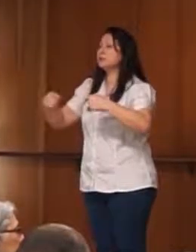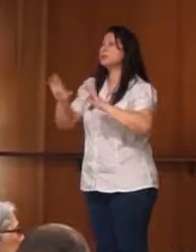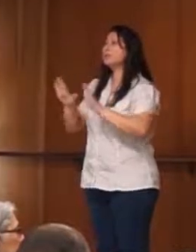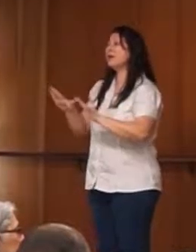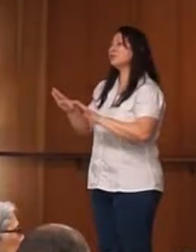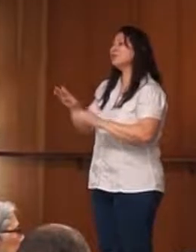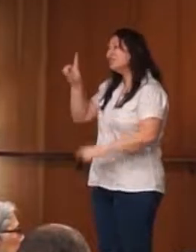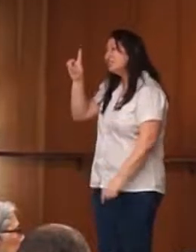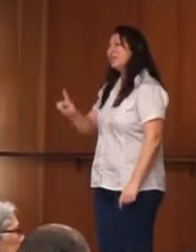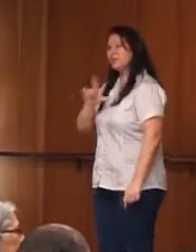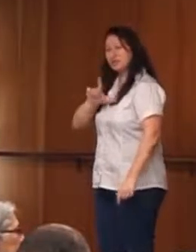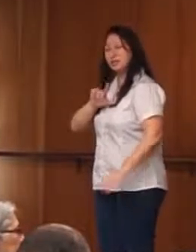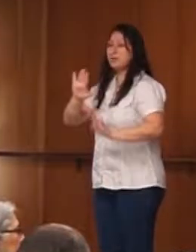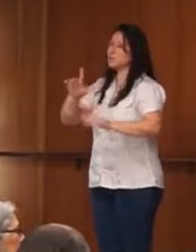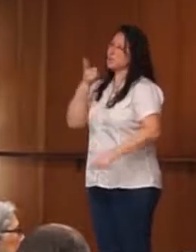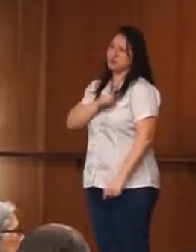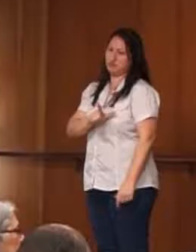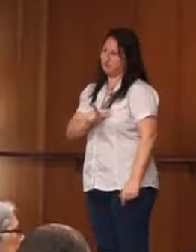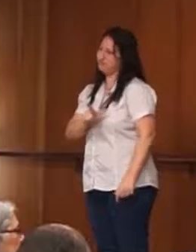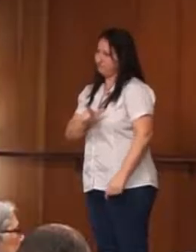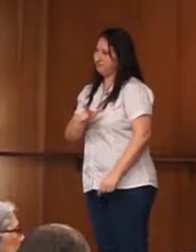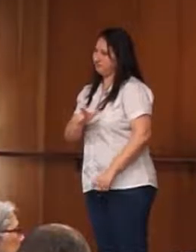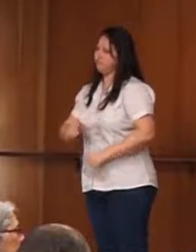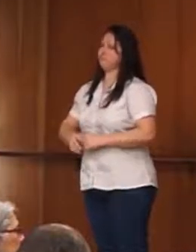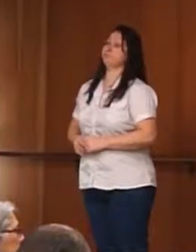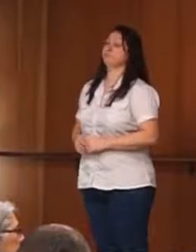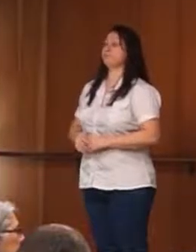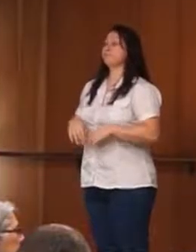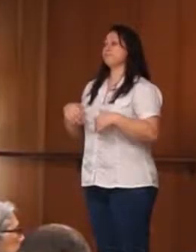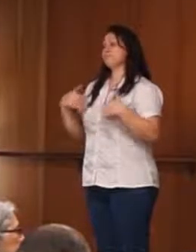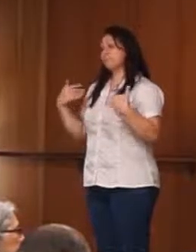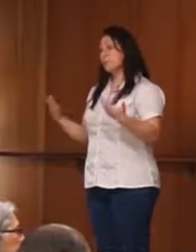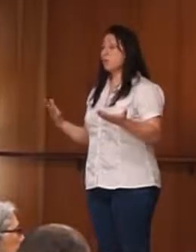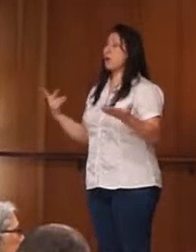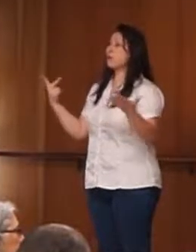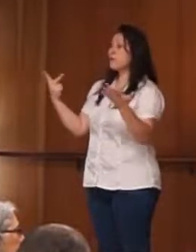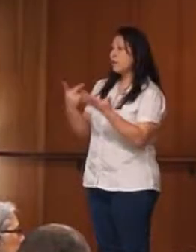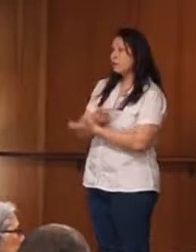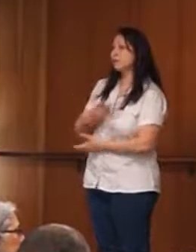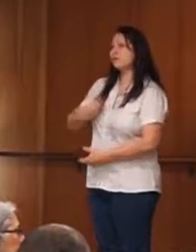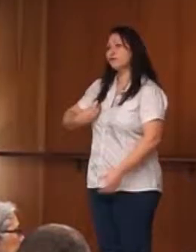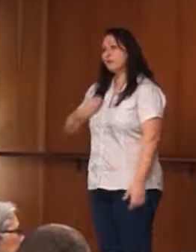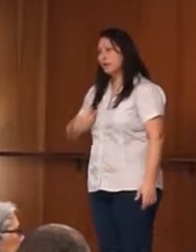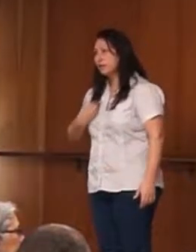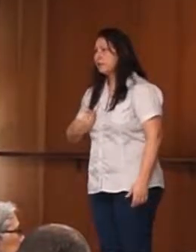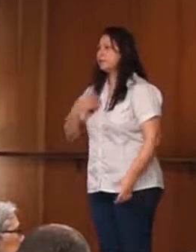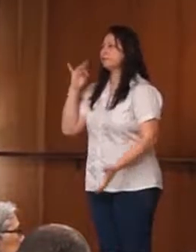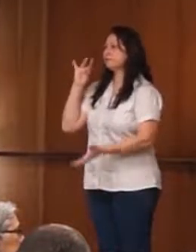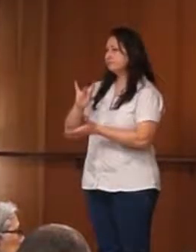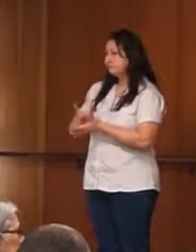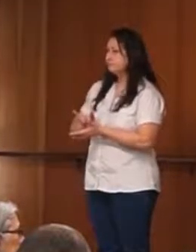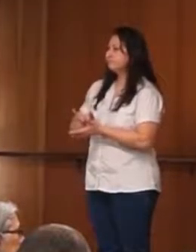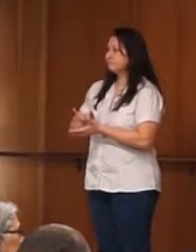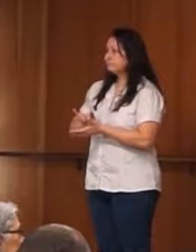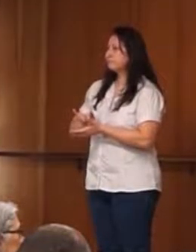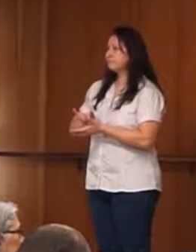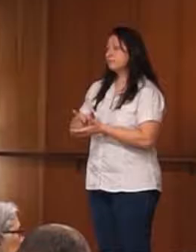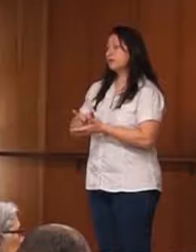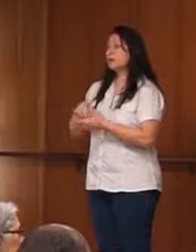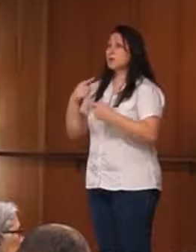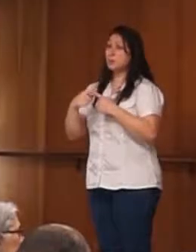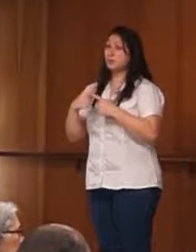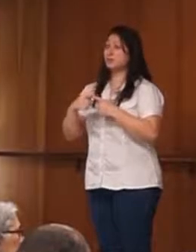necessariamente conseguem usufruir, né? Então, é a partir de um caso concreto, porque a portaria fala apenas nas cotas